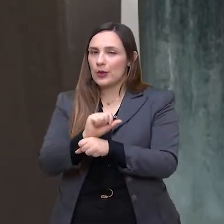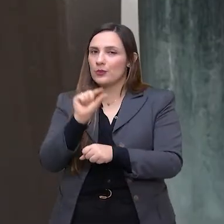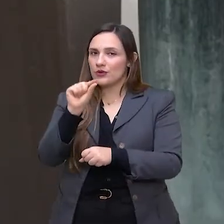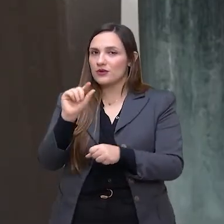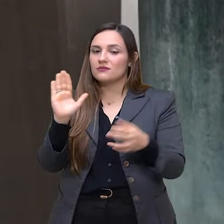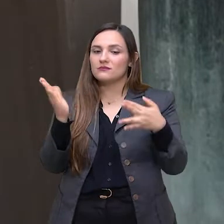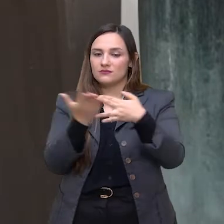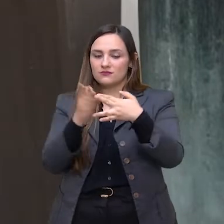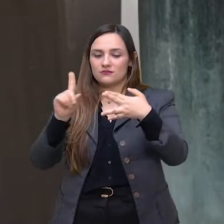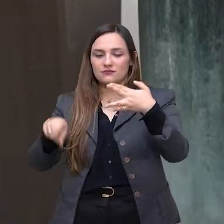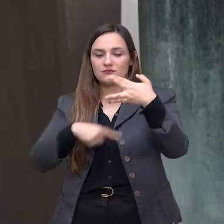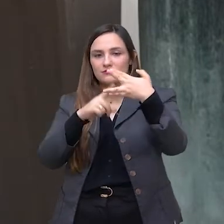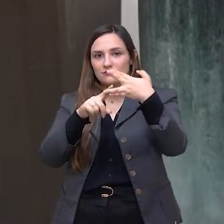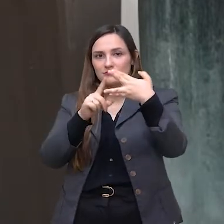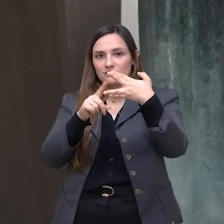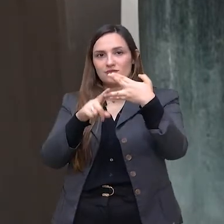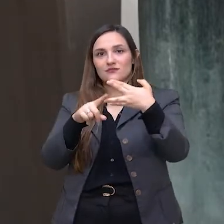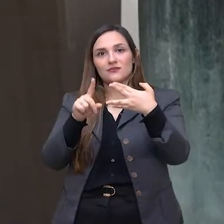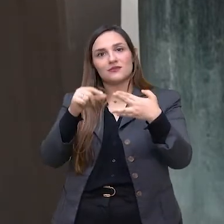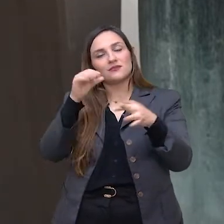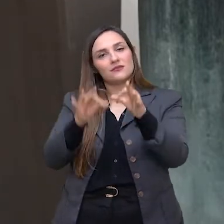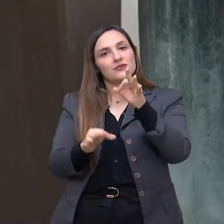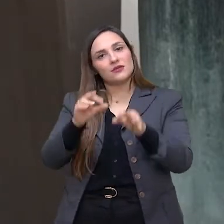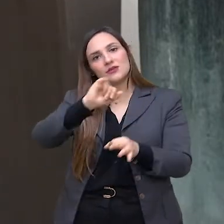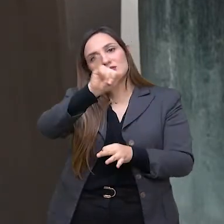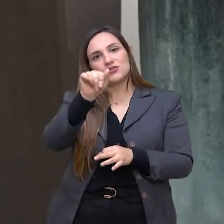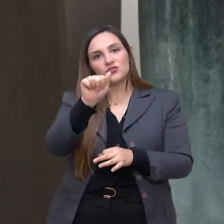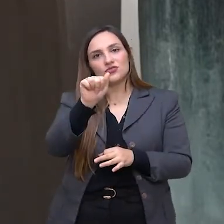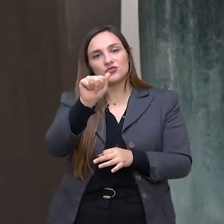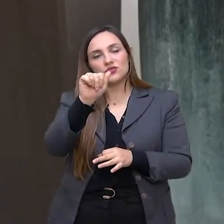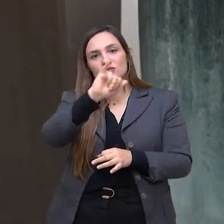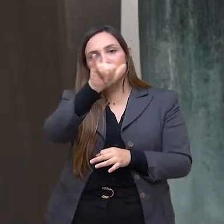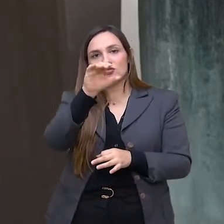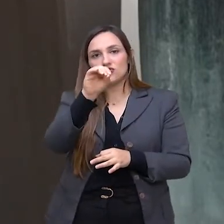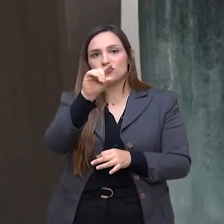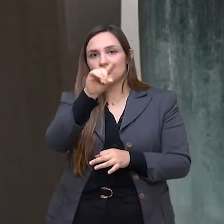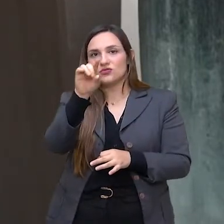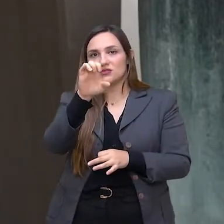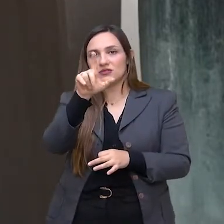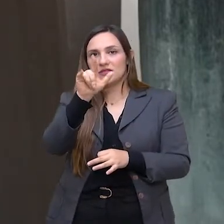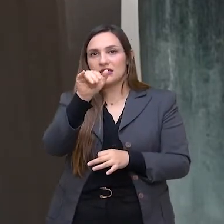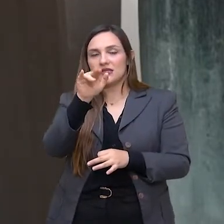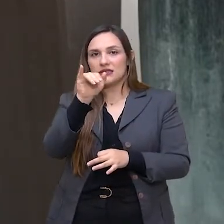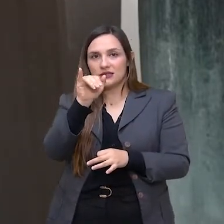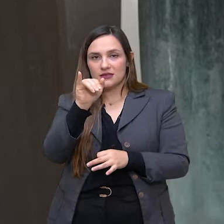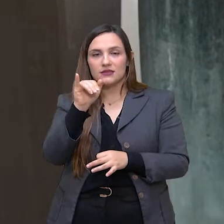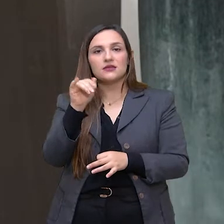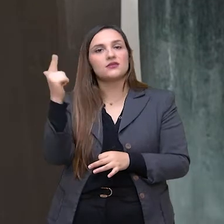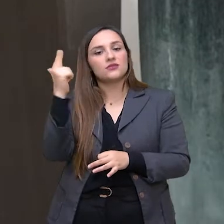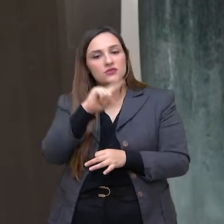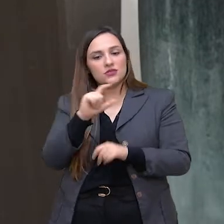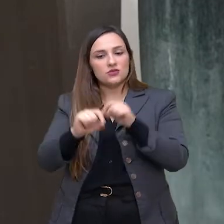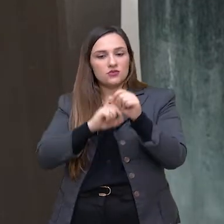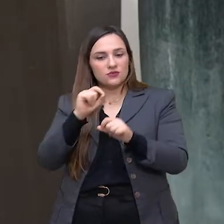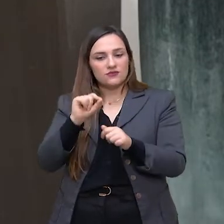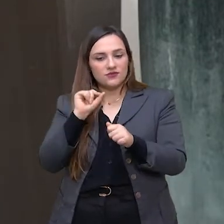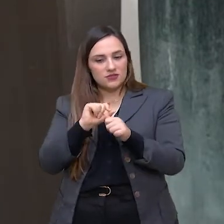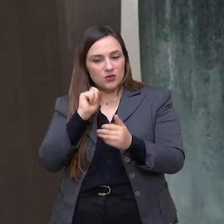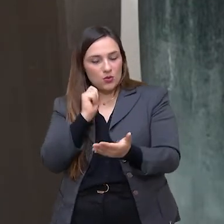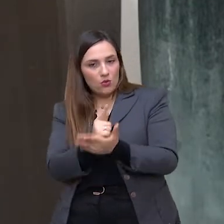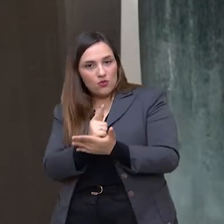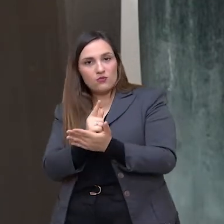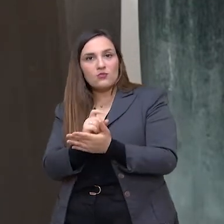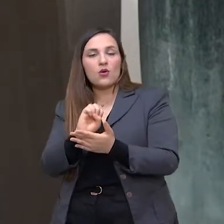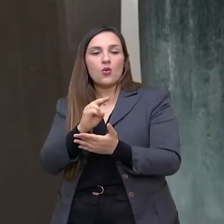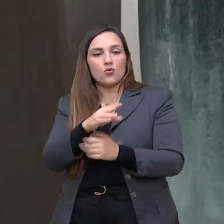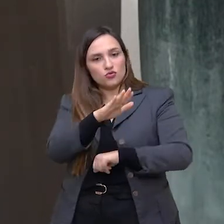Fique com a gente, que no próximo bloco a juíza Joselisa Alessandra Vanzella Turini explica como os órgãos públicos podem fazer compras